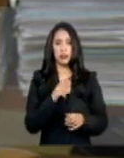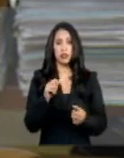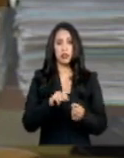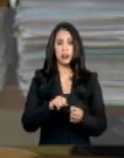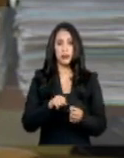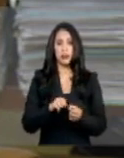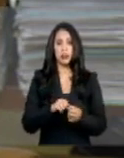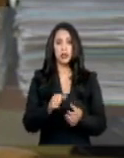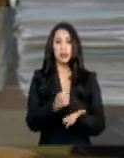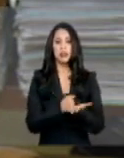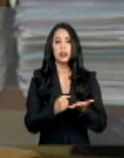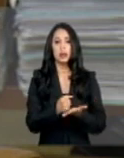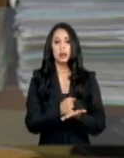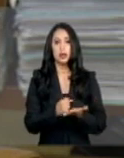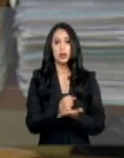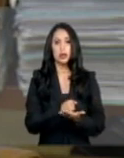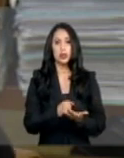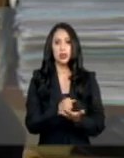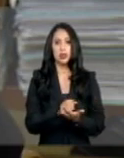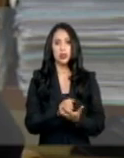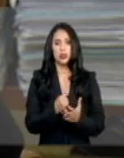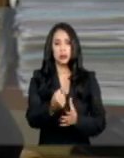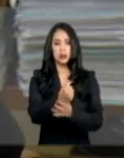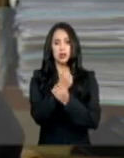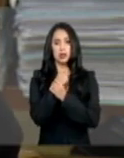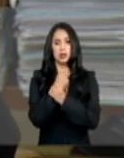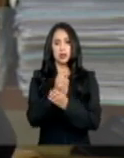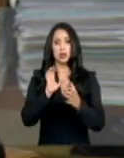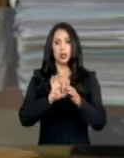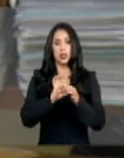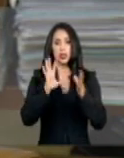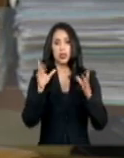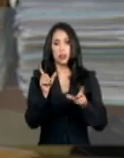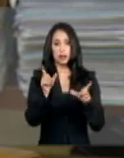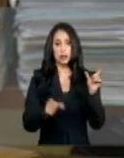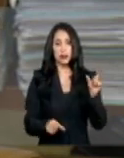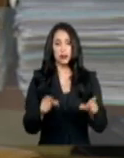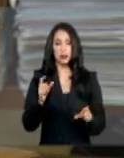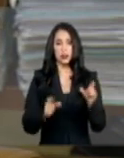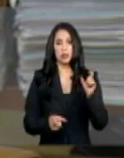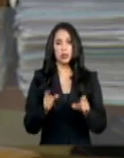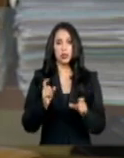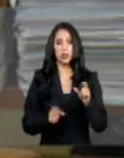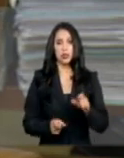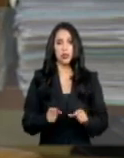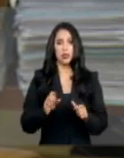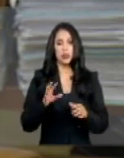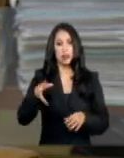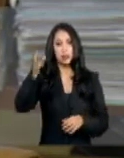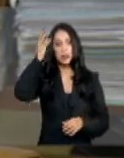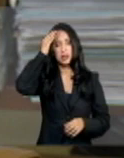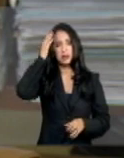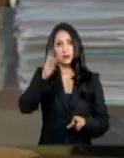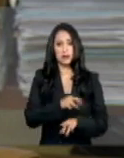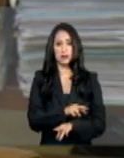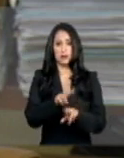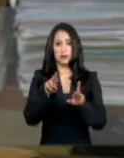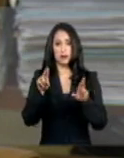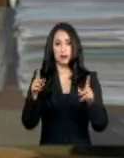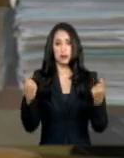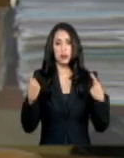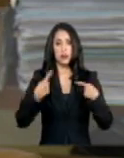nos princípios gerais que asseguraram a liberdade individual podendo ensejar interpretações divergentes contraditórias